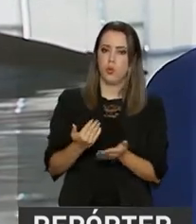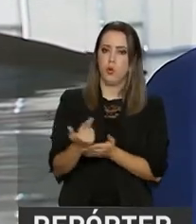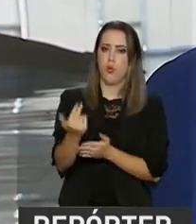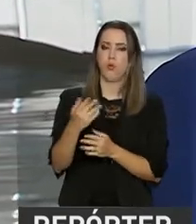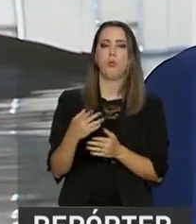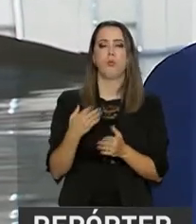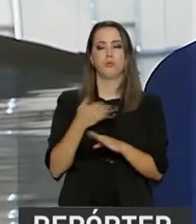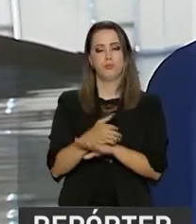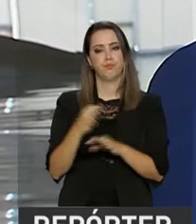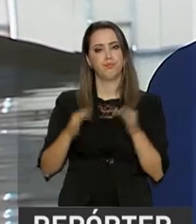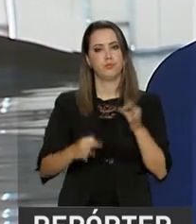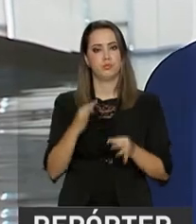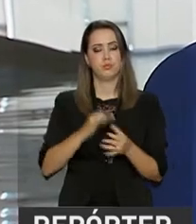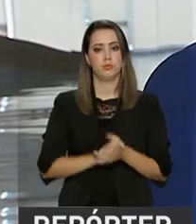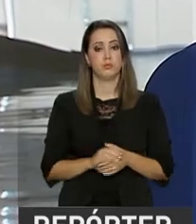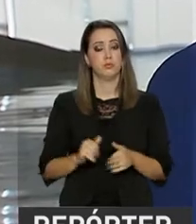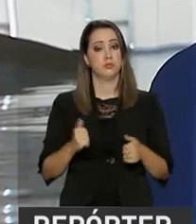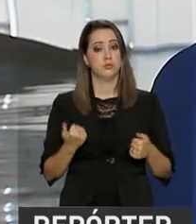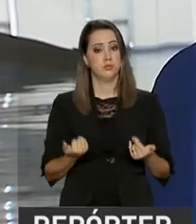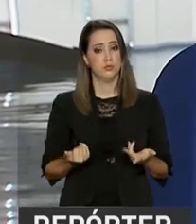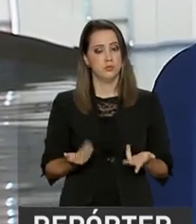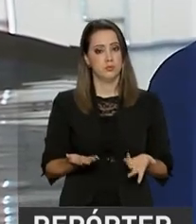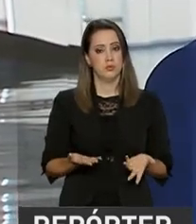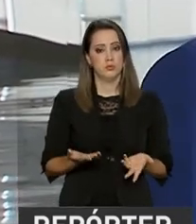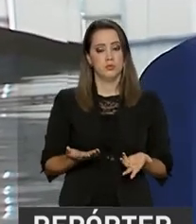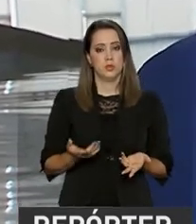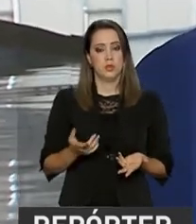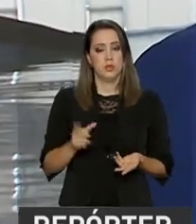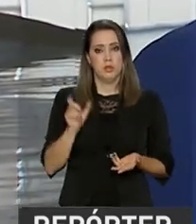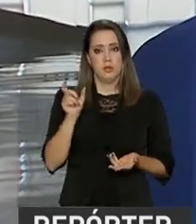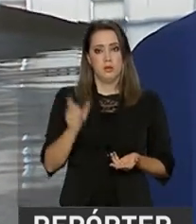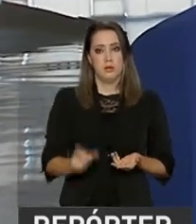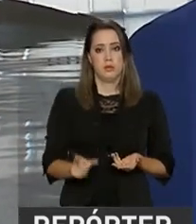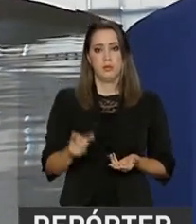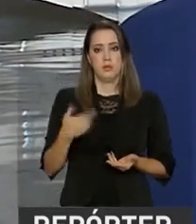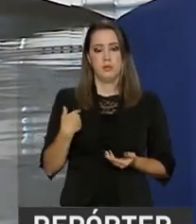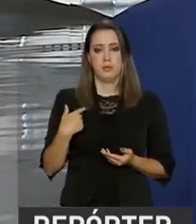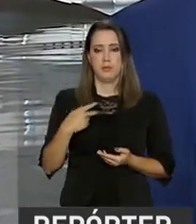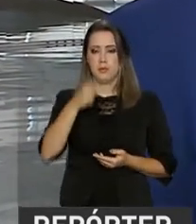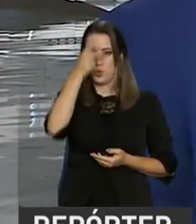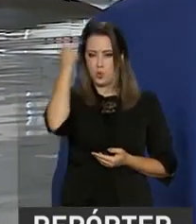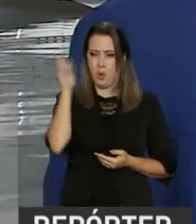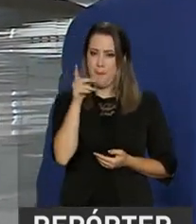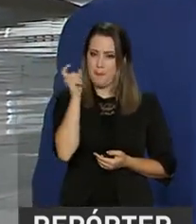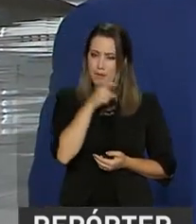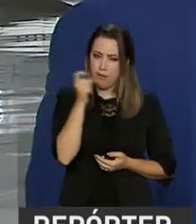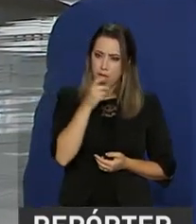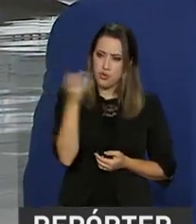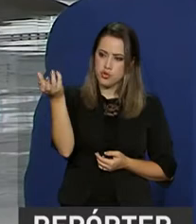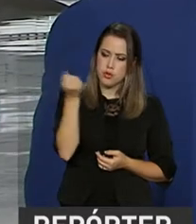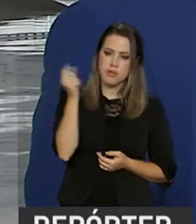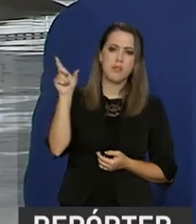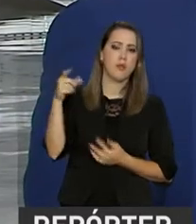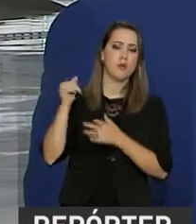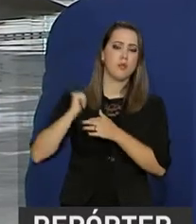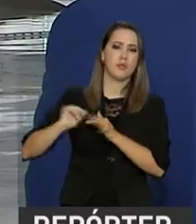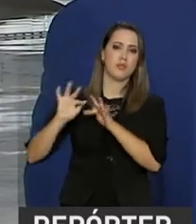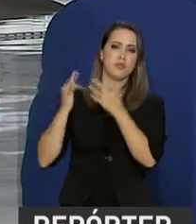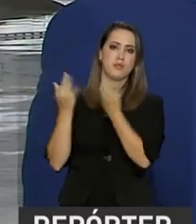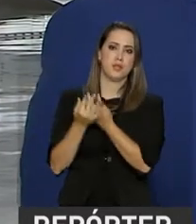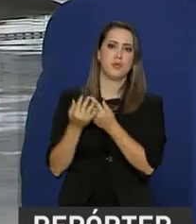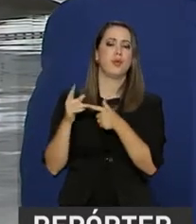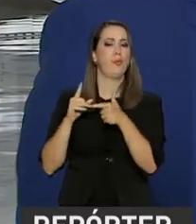procedimento. Agora, essas fraudes, né, secretário, ela impede que pessoas que realmente precisem recebam o benefício,